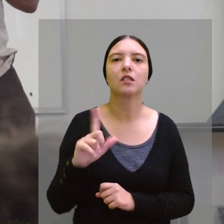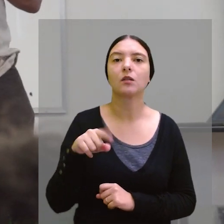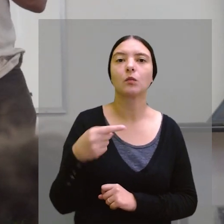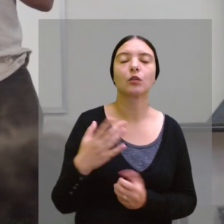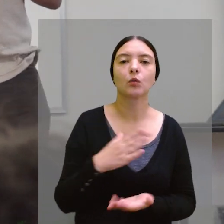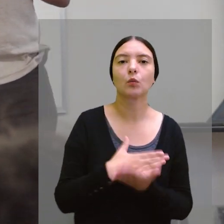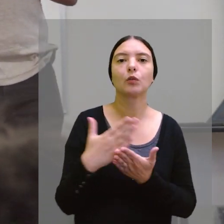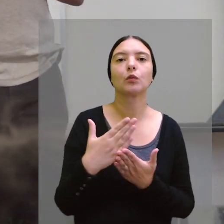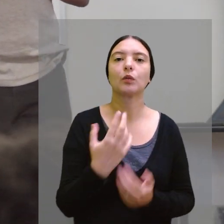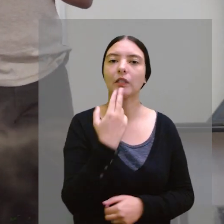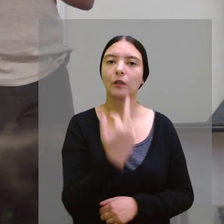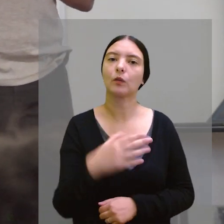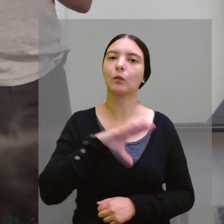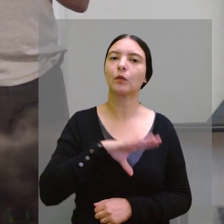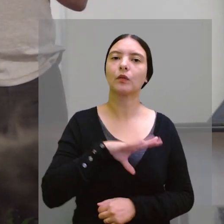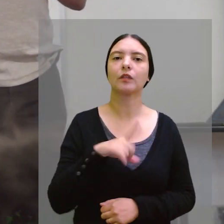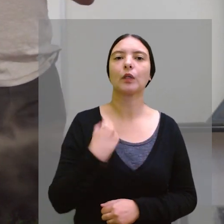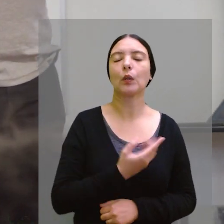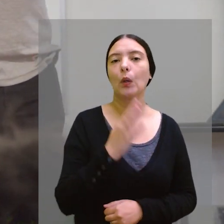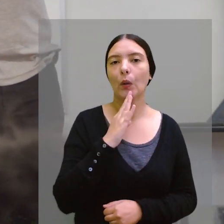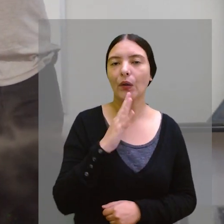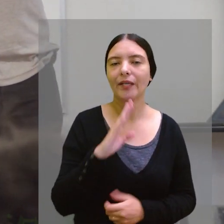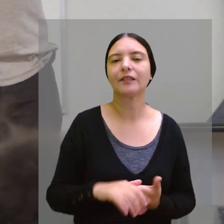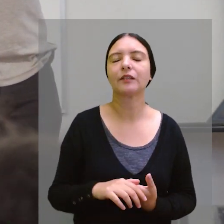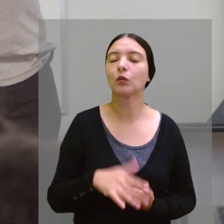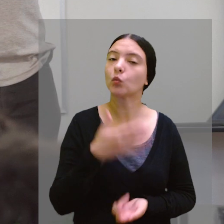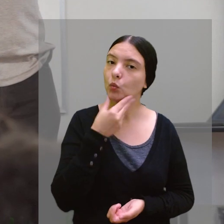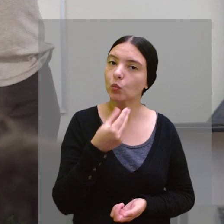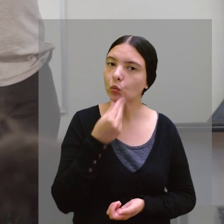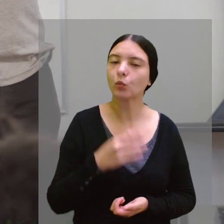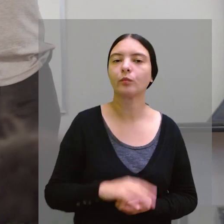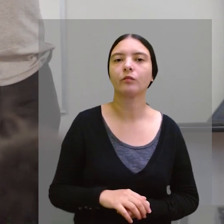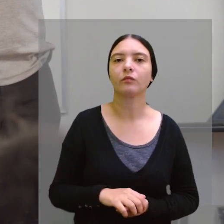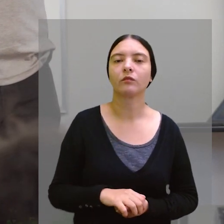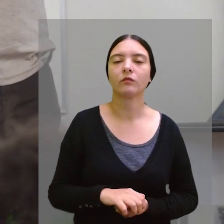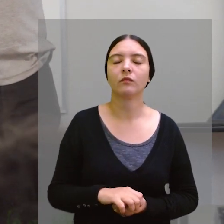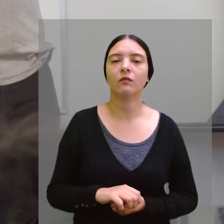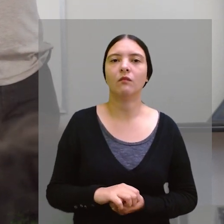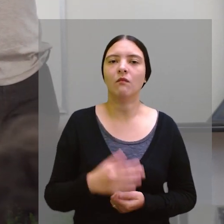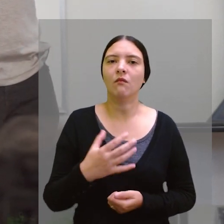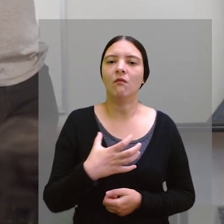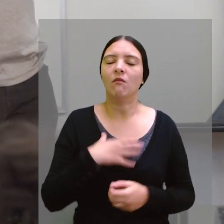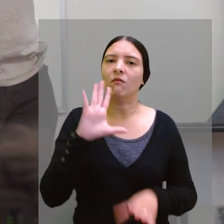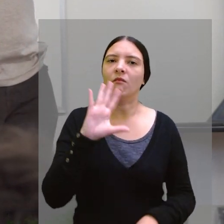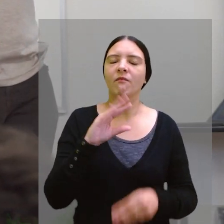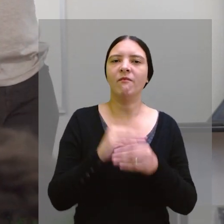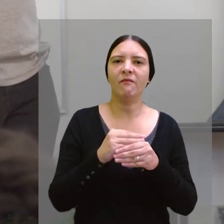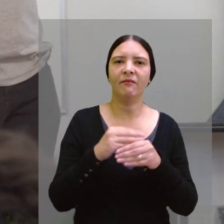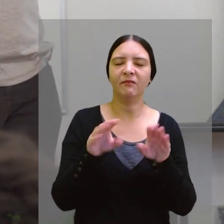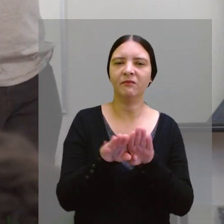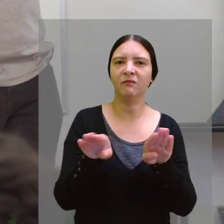surgiu a língua portuguesa como a gente conhece. E foi um cara que sintetizou muito